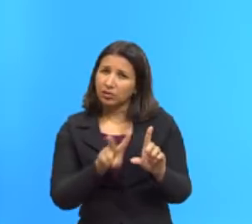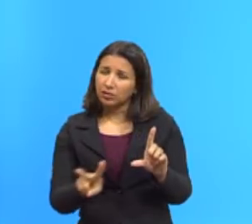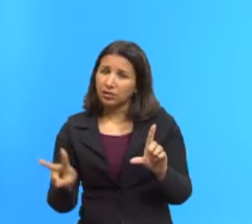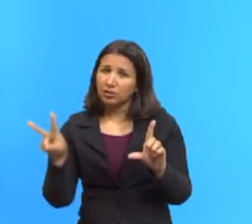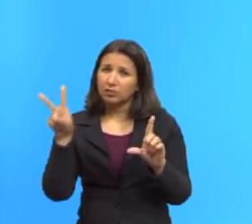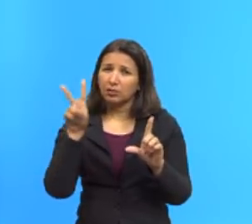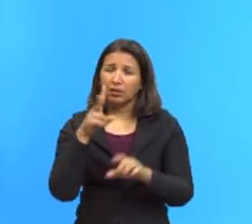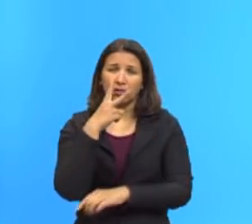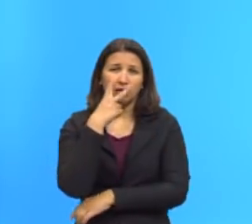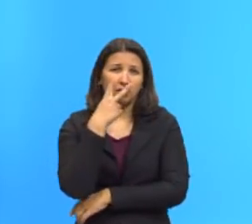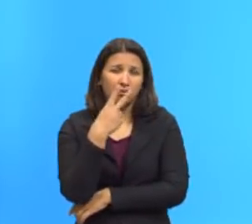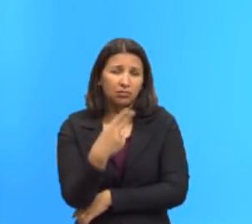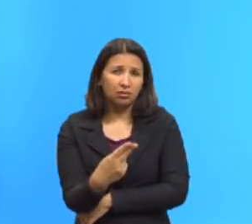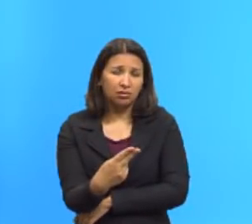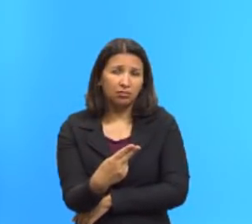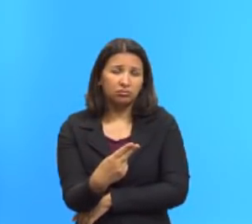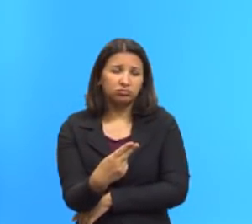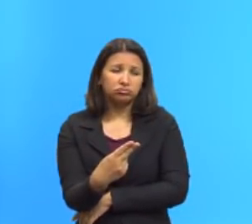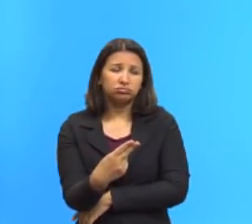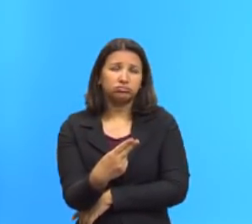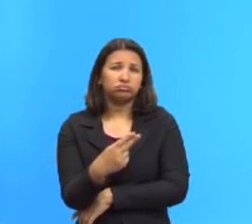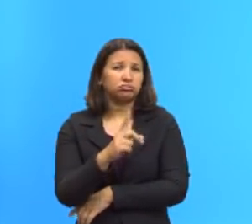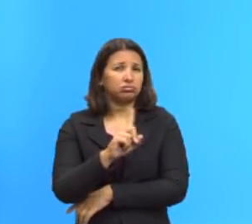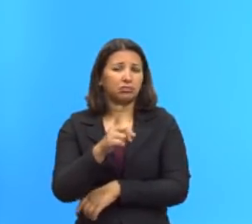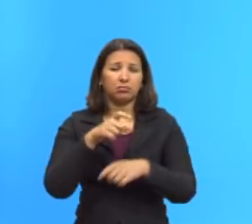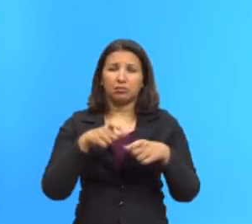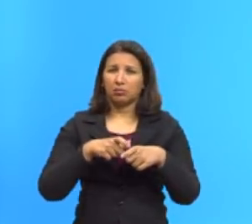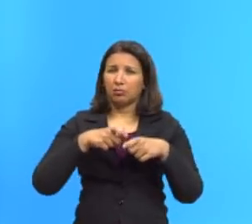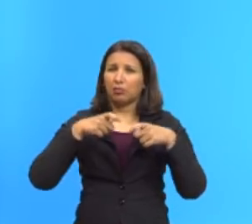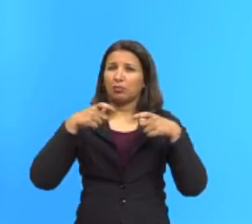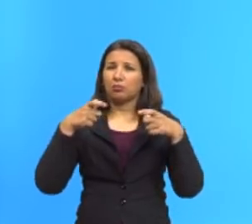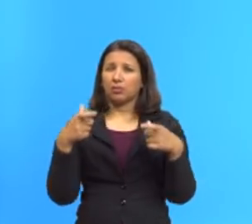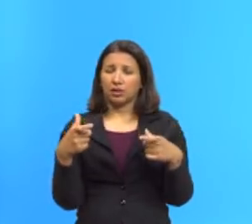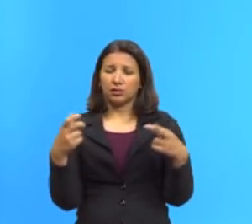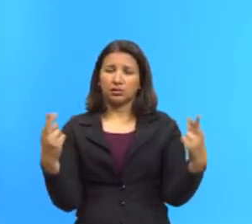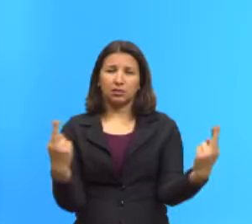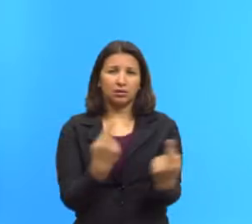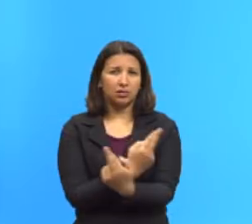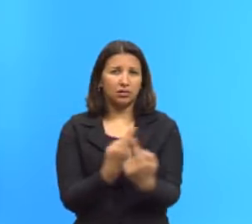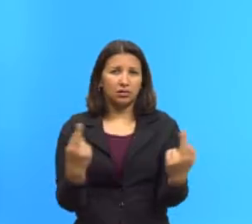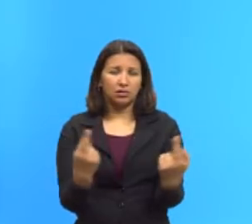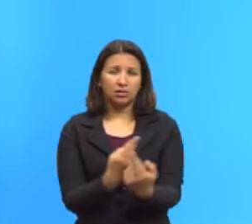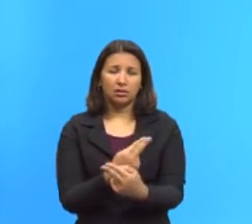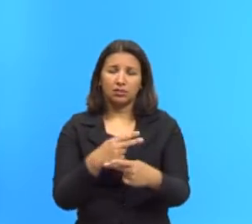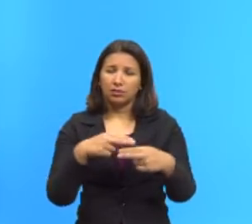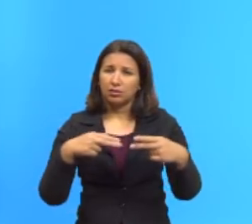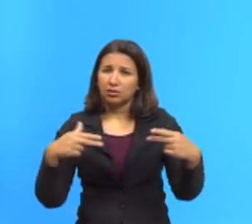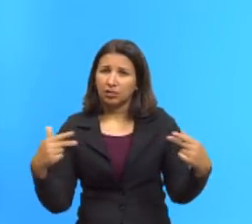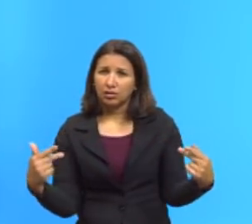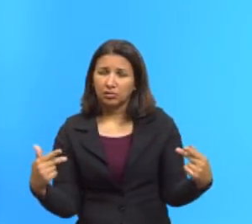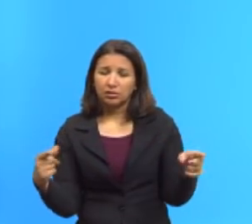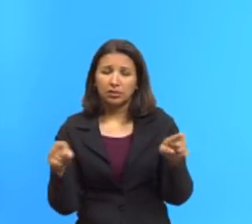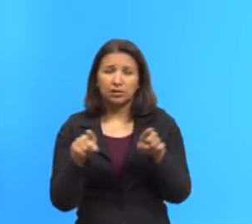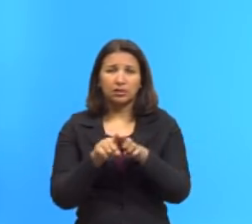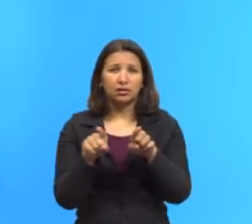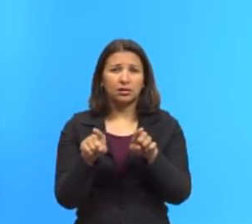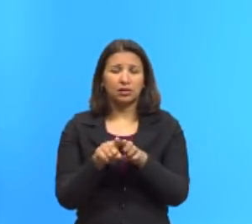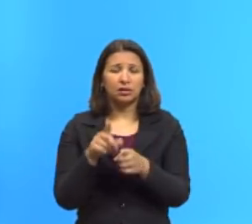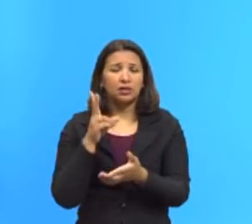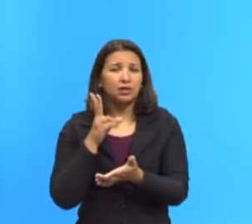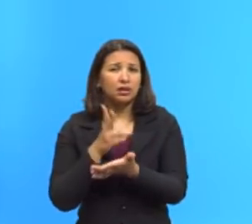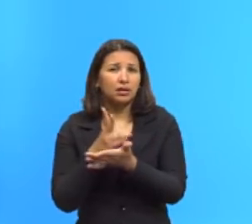igual no aumento, ou seja, a imagem não aumenta em relação ao objeto, e simétrica, a gente chama de